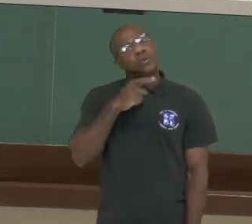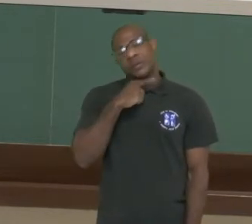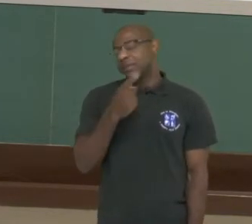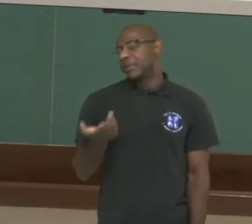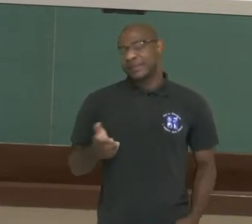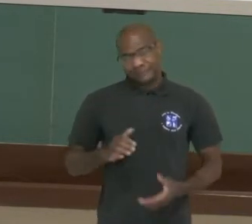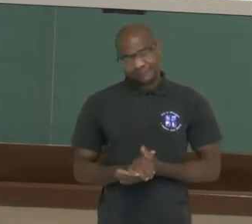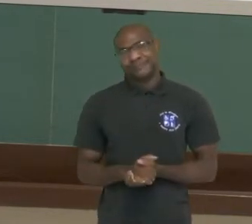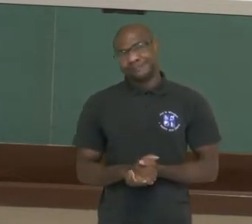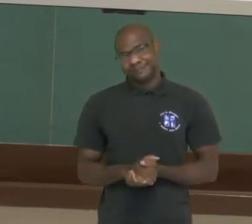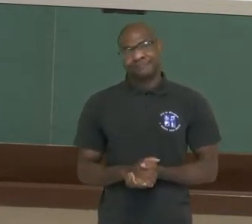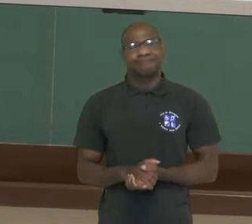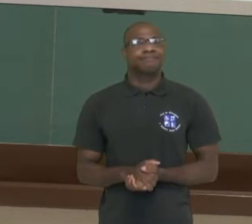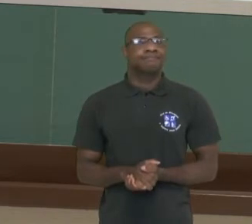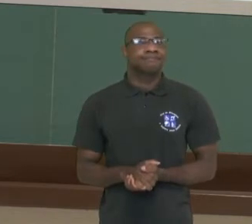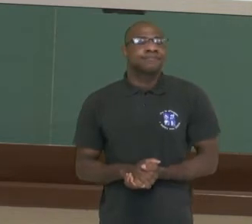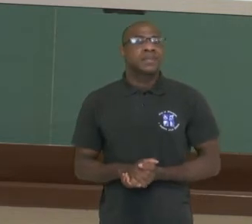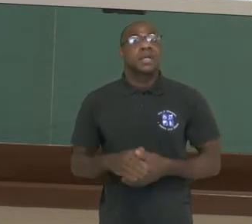desenvolvimento completo.